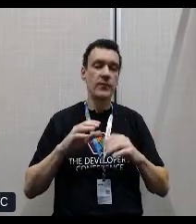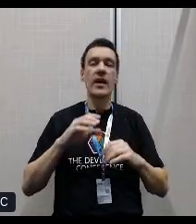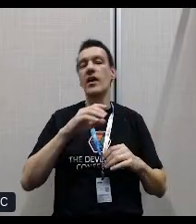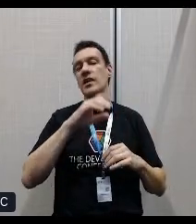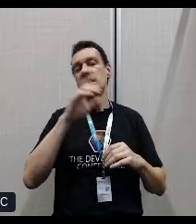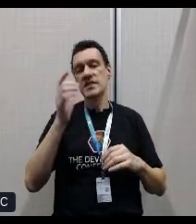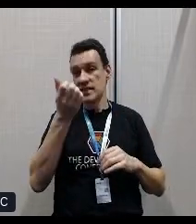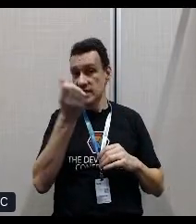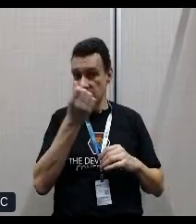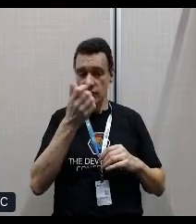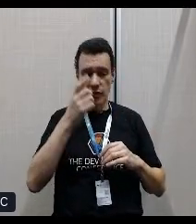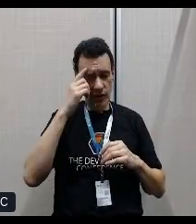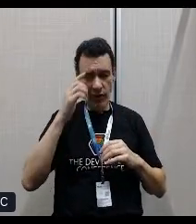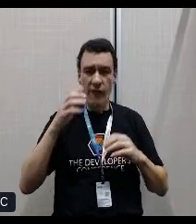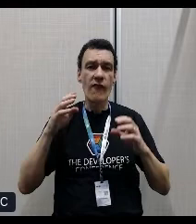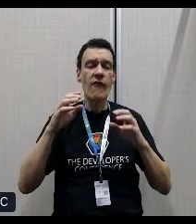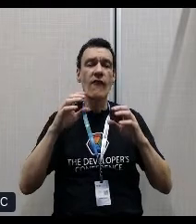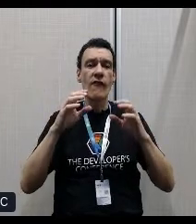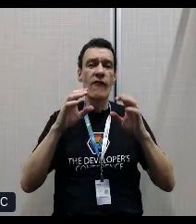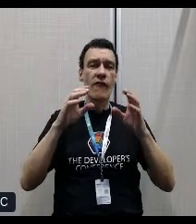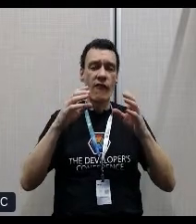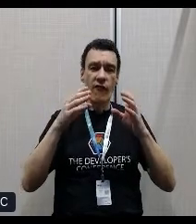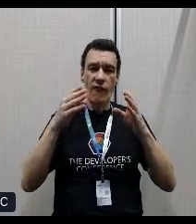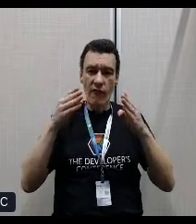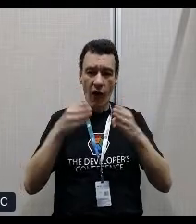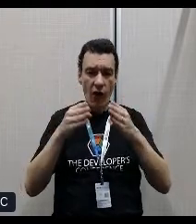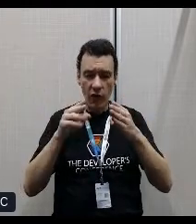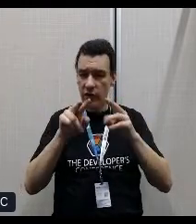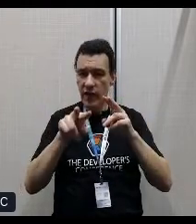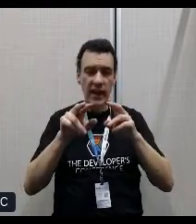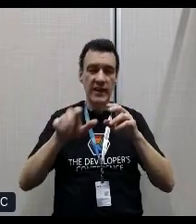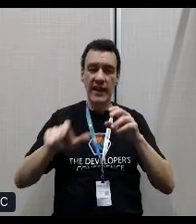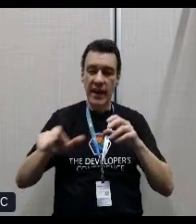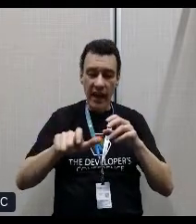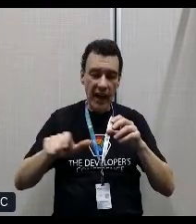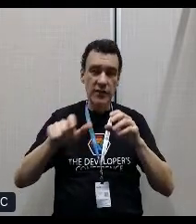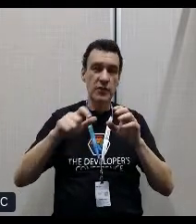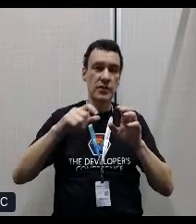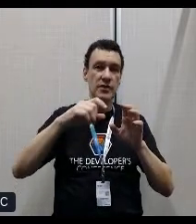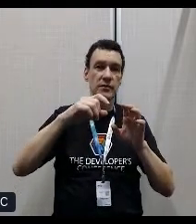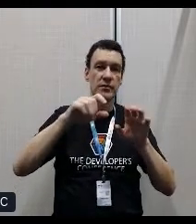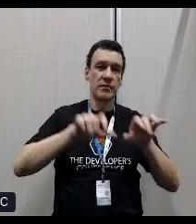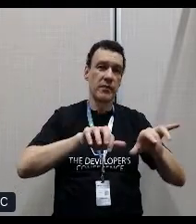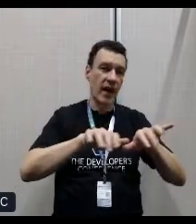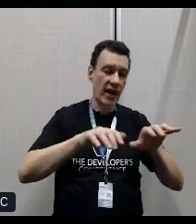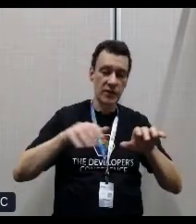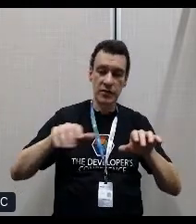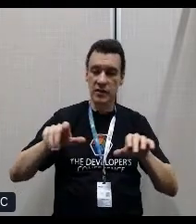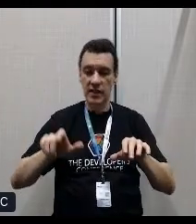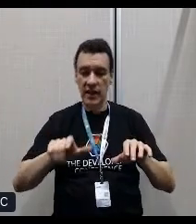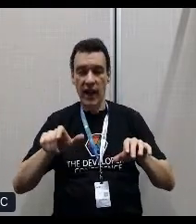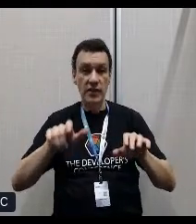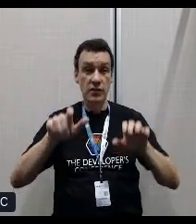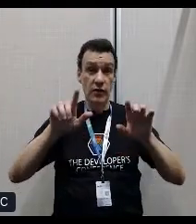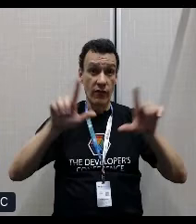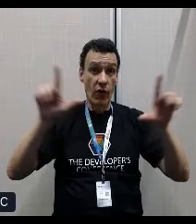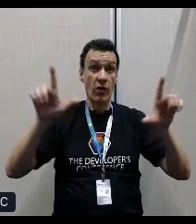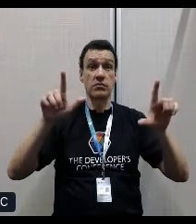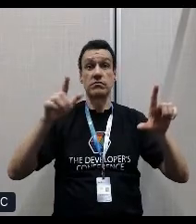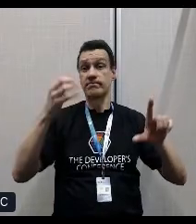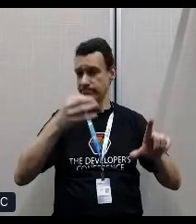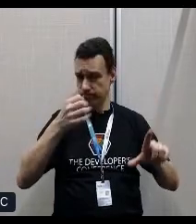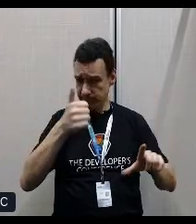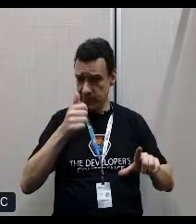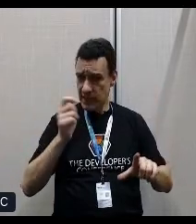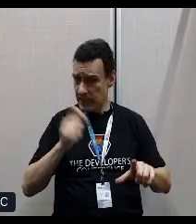foco do mouse e do teclado é fácil de ver, a gente tem esse foco atendido. E sétimo, os pontos